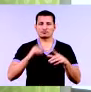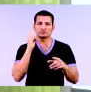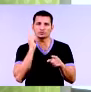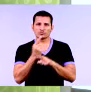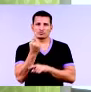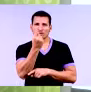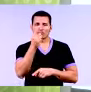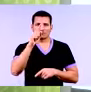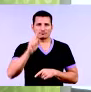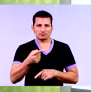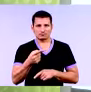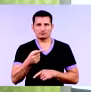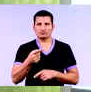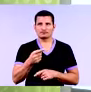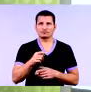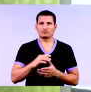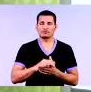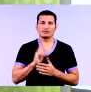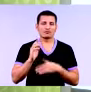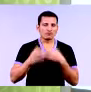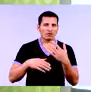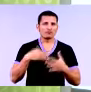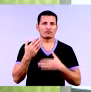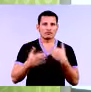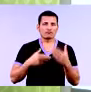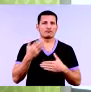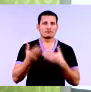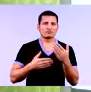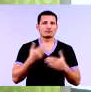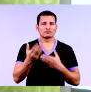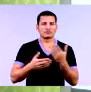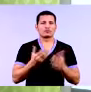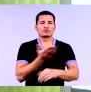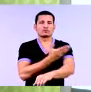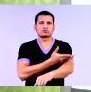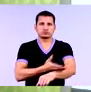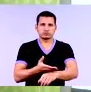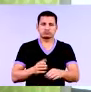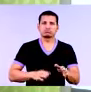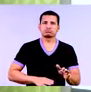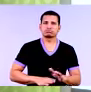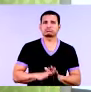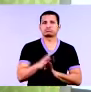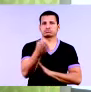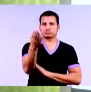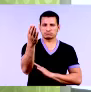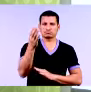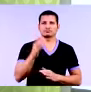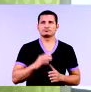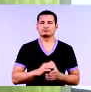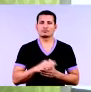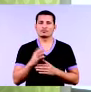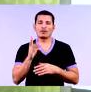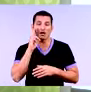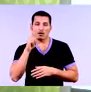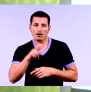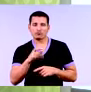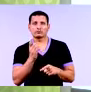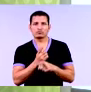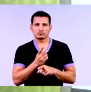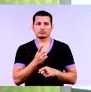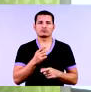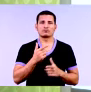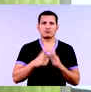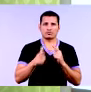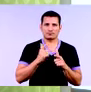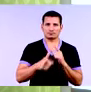uma vírgula. Então, depois de um tempo você vai ficando já acostumado, já vai nos lugares, entendendo esse